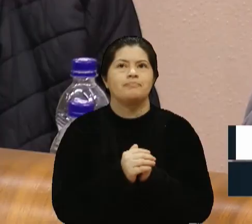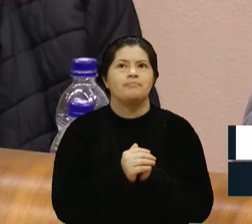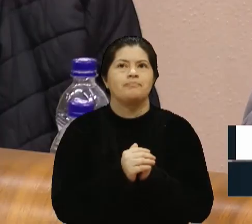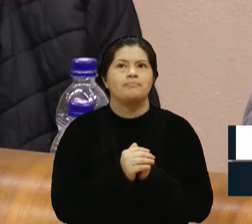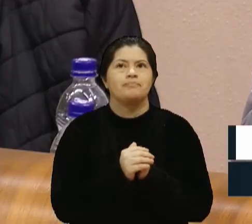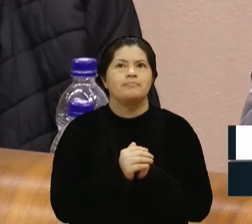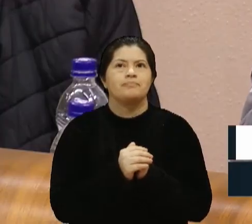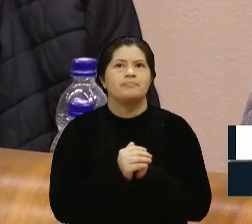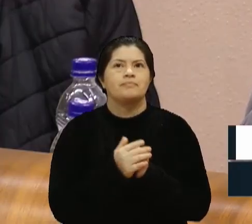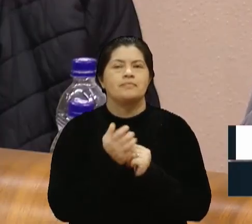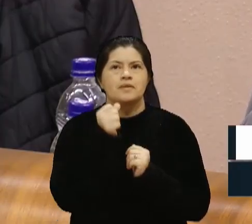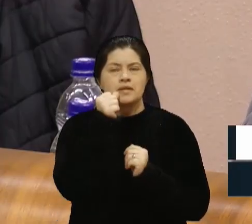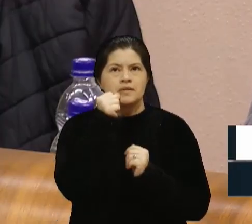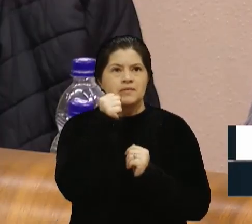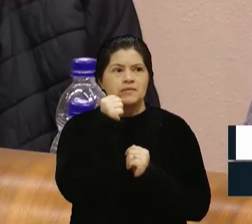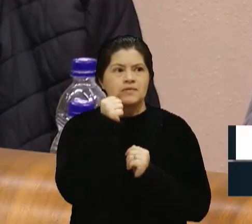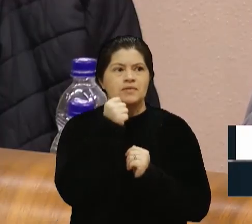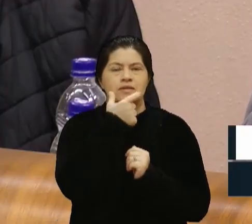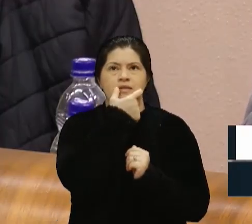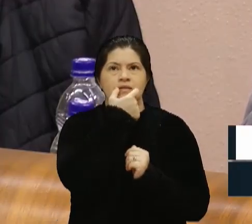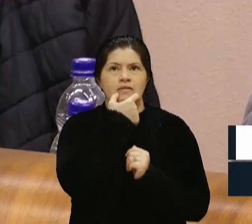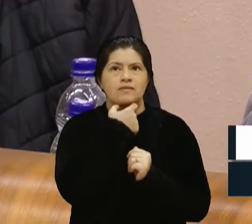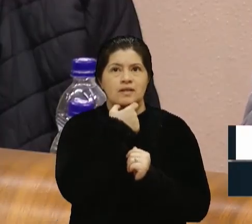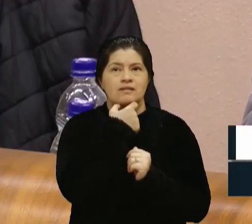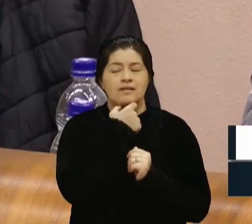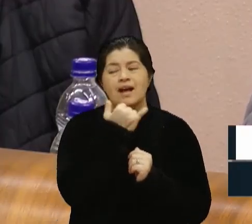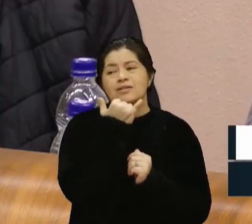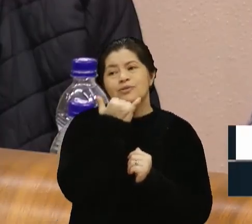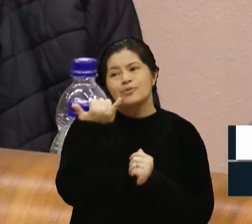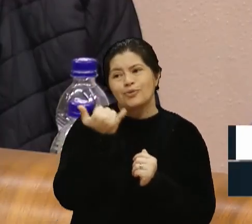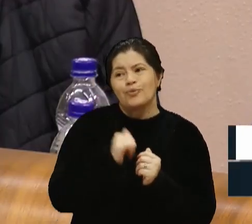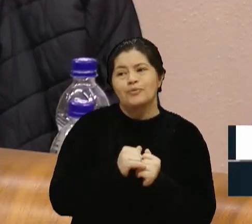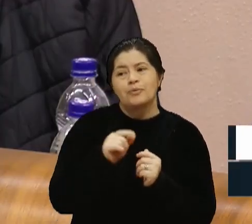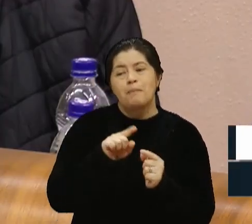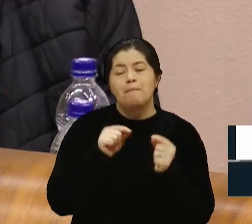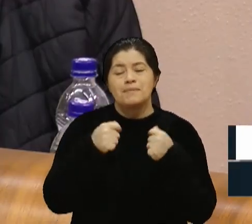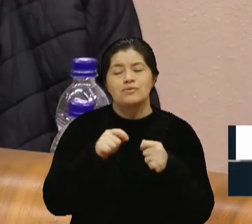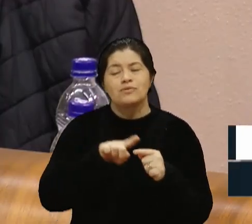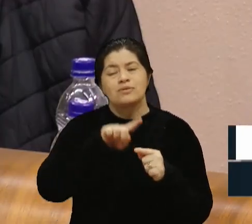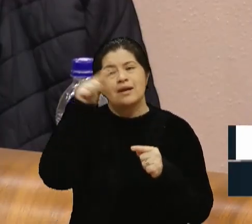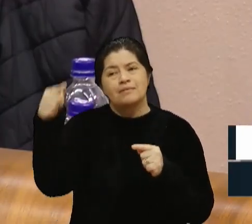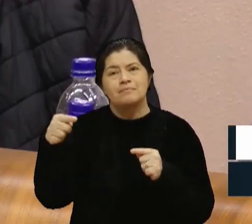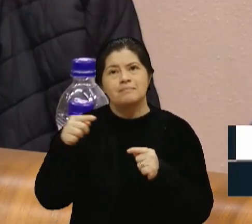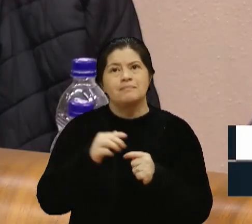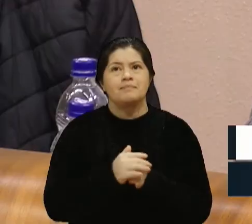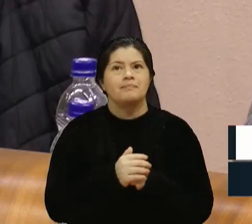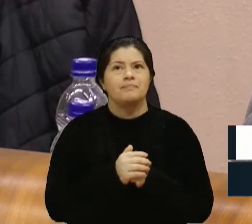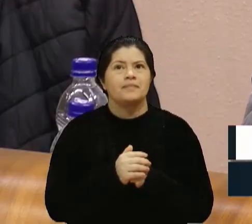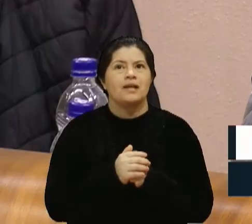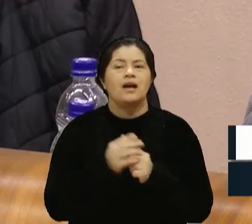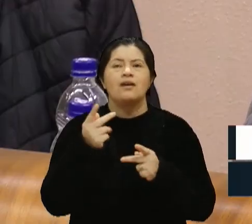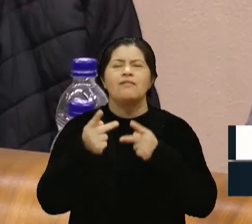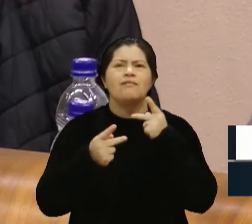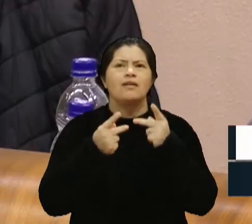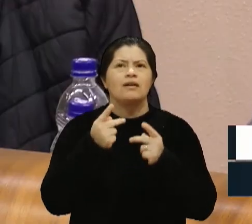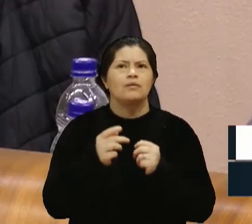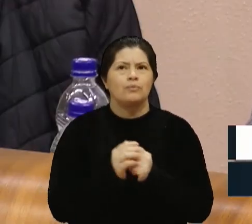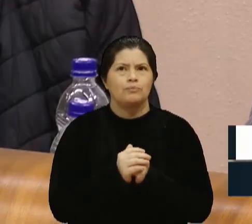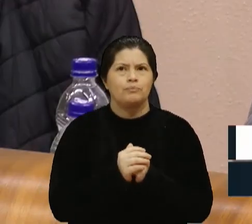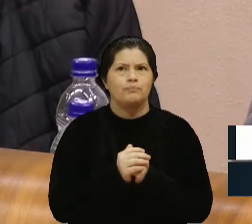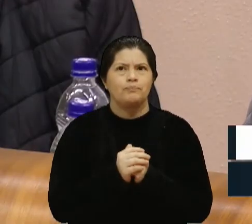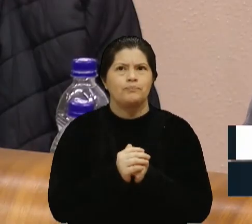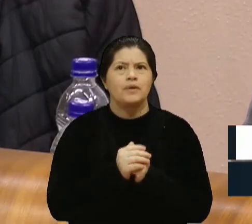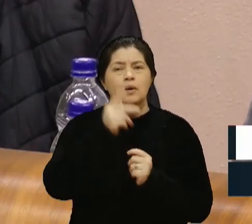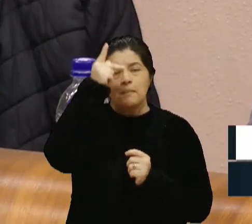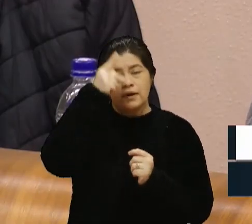O tenente Cristiano até veio aqui se desculpar que ele tinha um compromisso, teve que sair. Ele falou sobre o